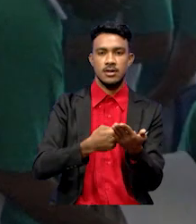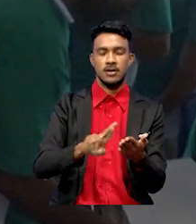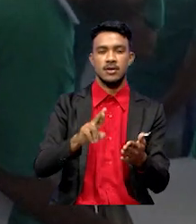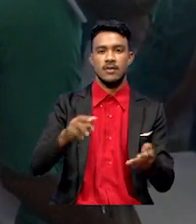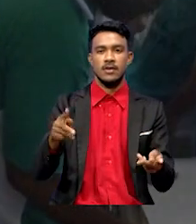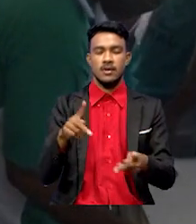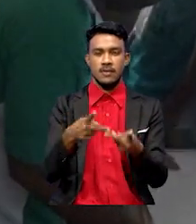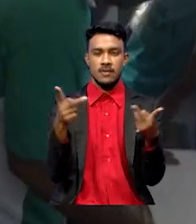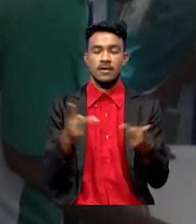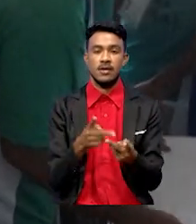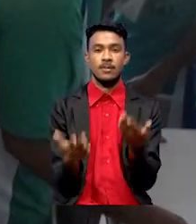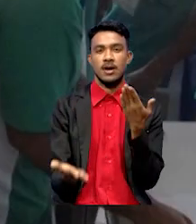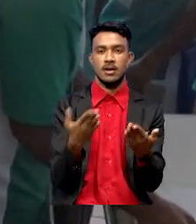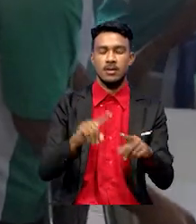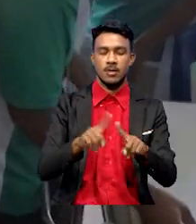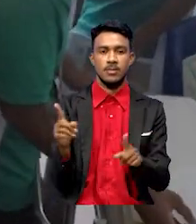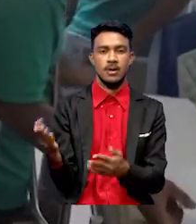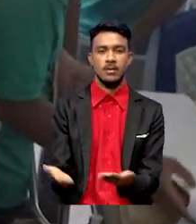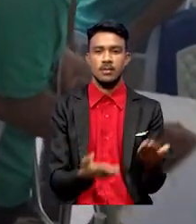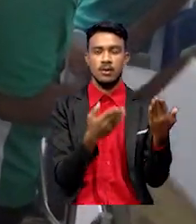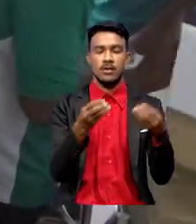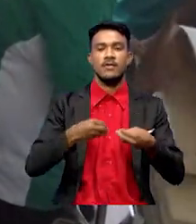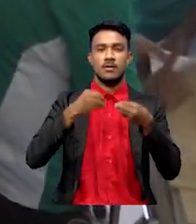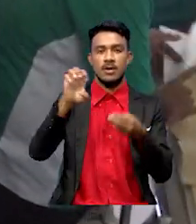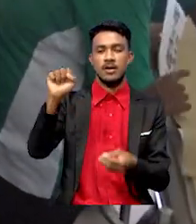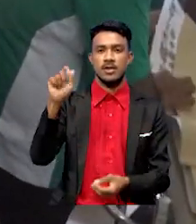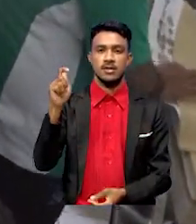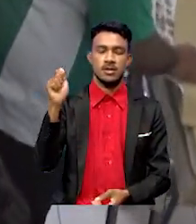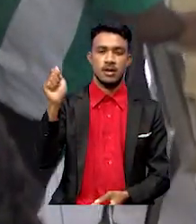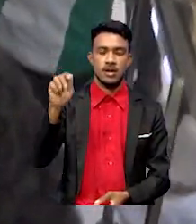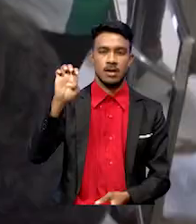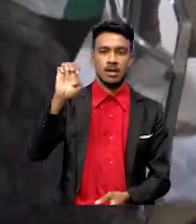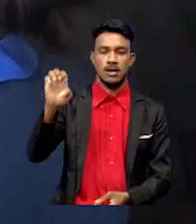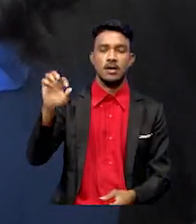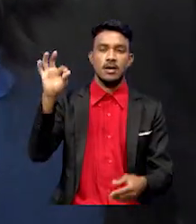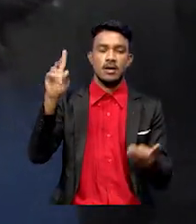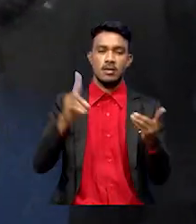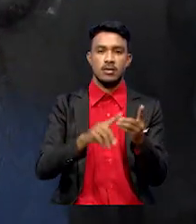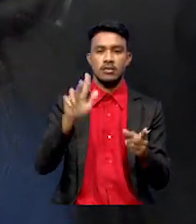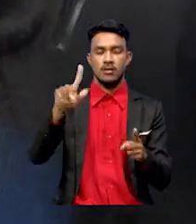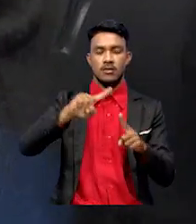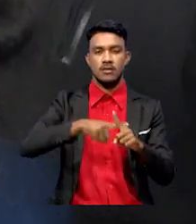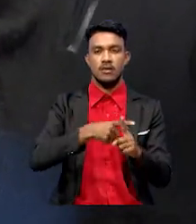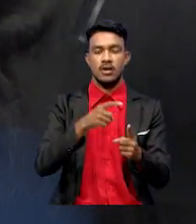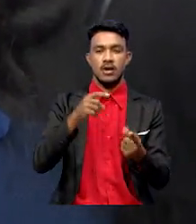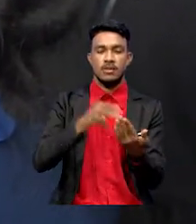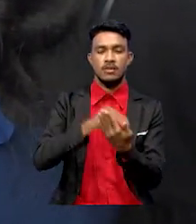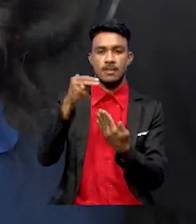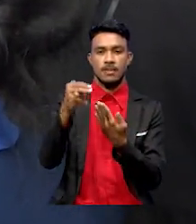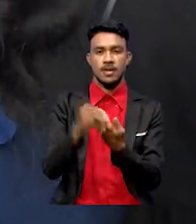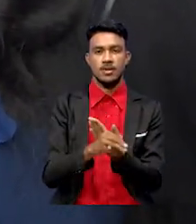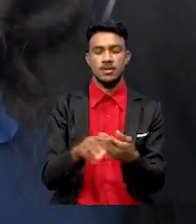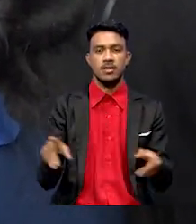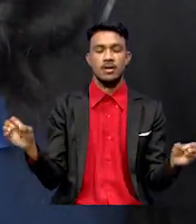paralelo, mas bem banheira lori ba entrega e estai e a loron tolo fulang marsu, funcionário você estai nacional